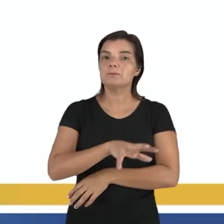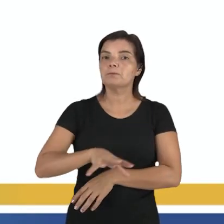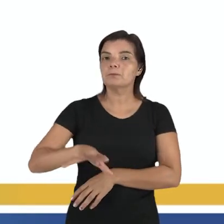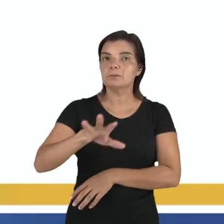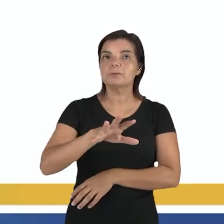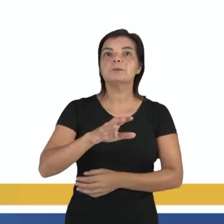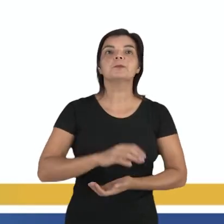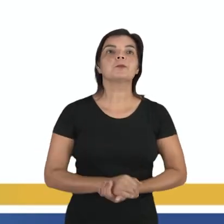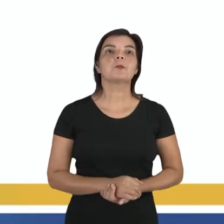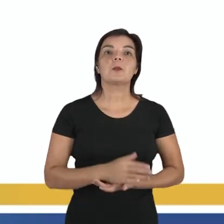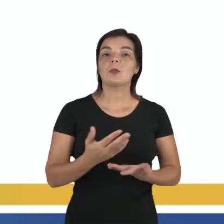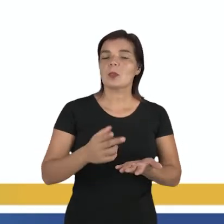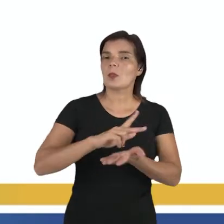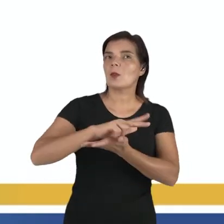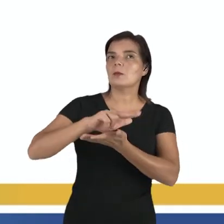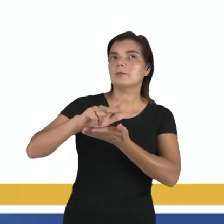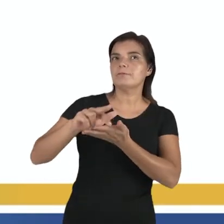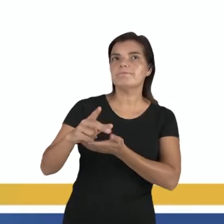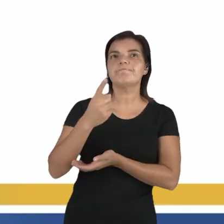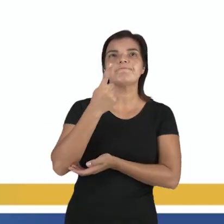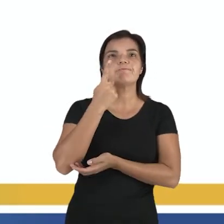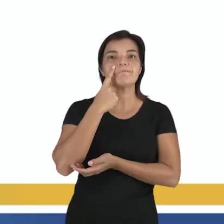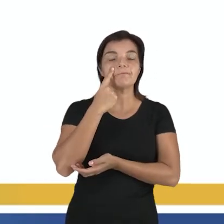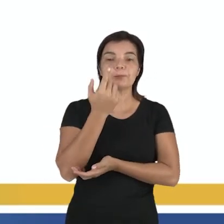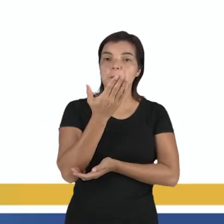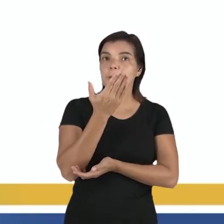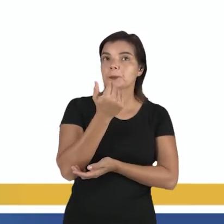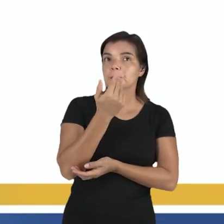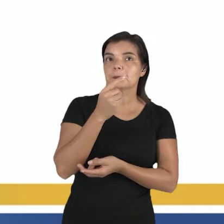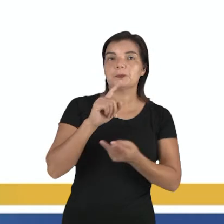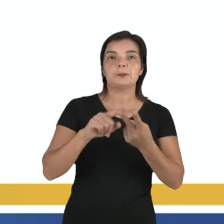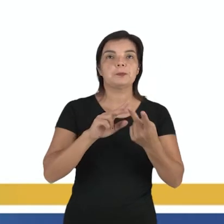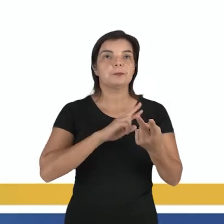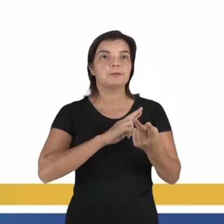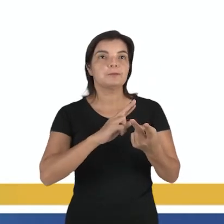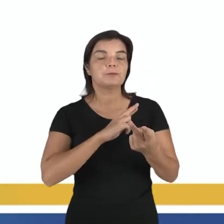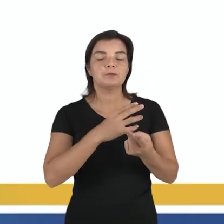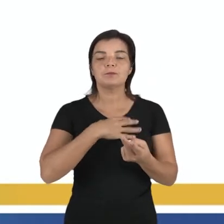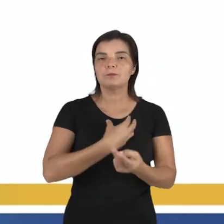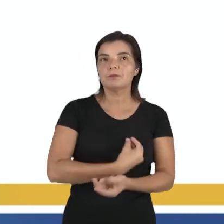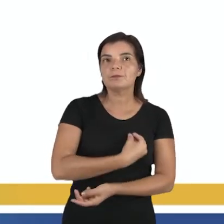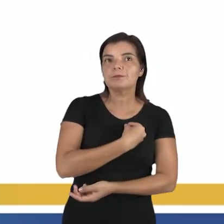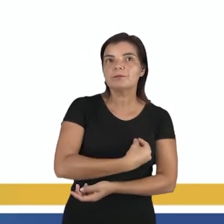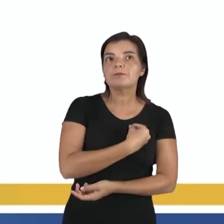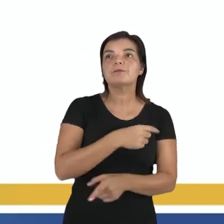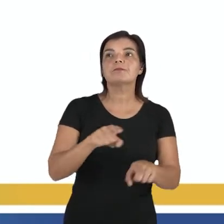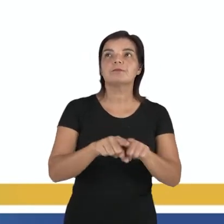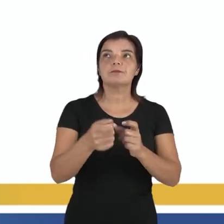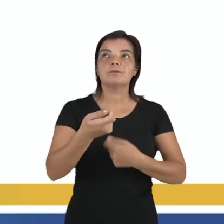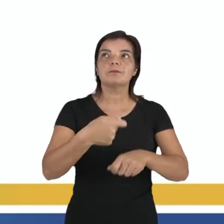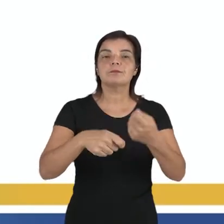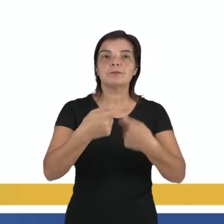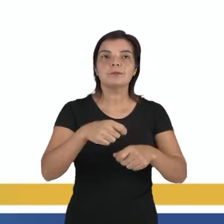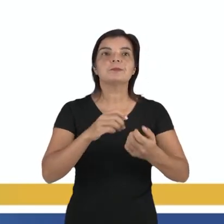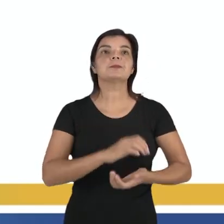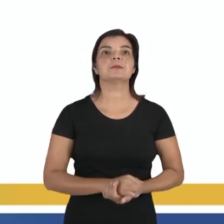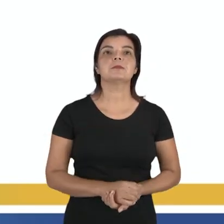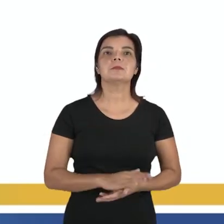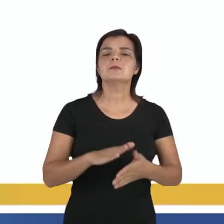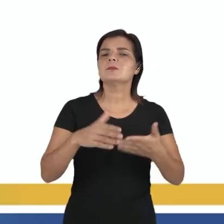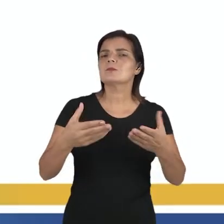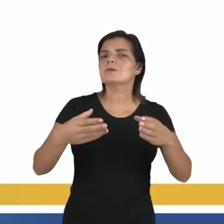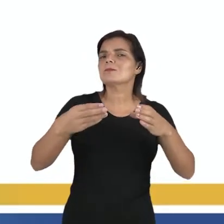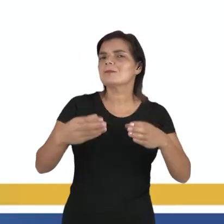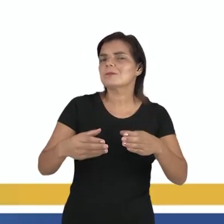ceviche. O ceviche faz parte da culinária peruana. Lógico que nós vamos ter dentro do Brasil, mas como cultura,